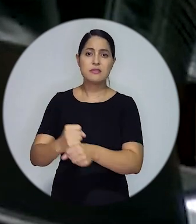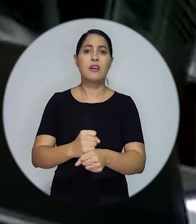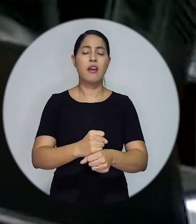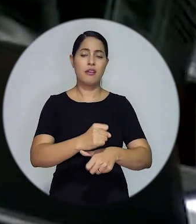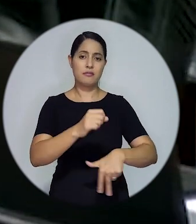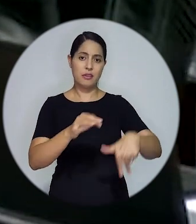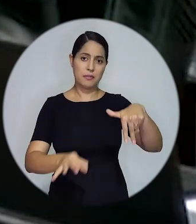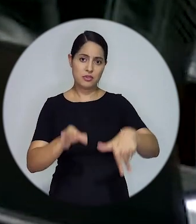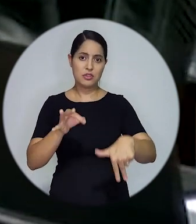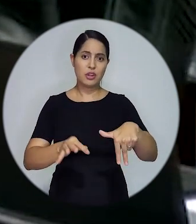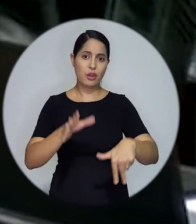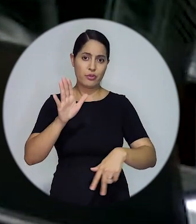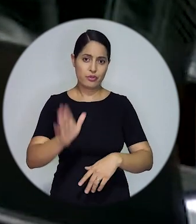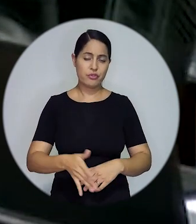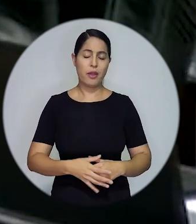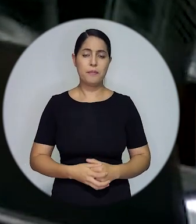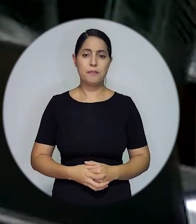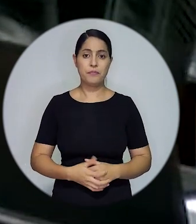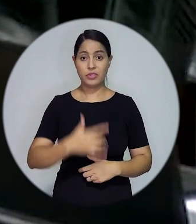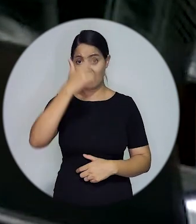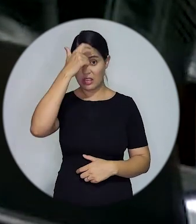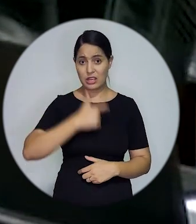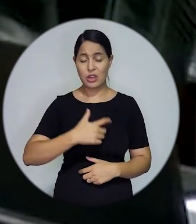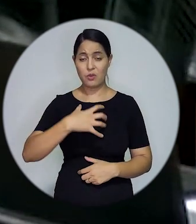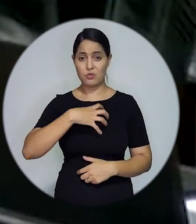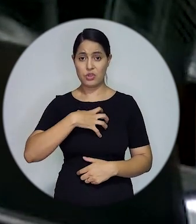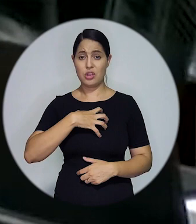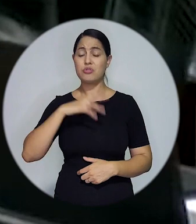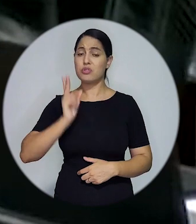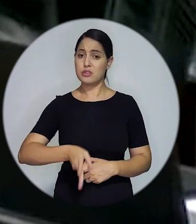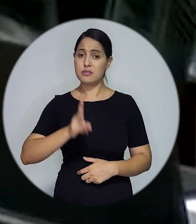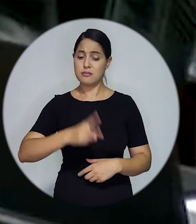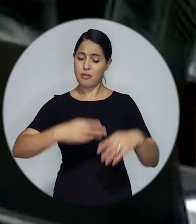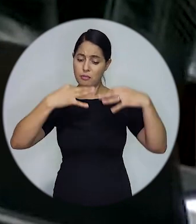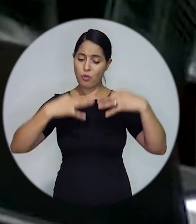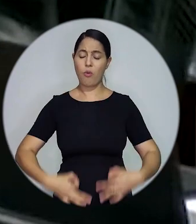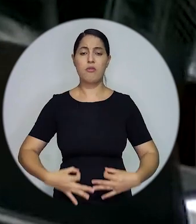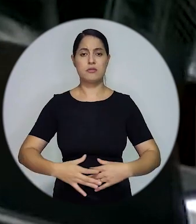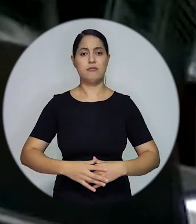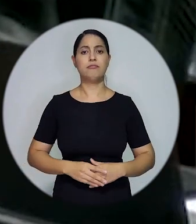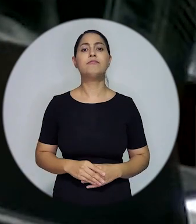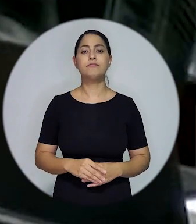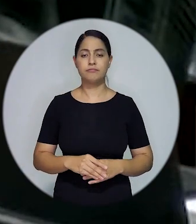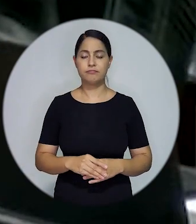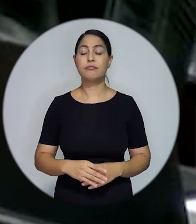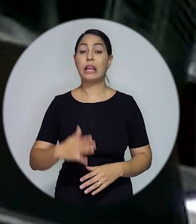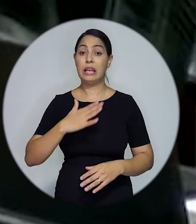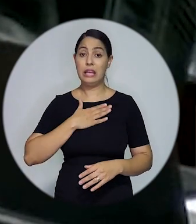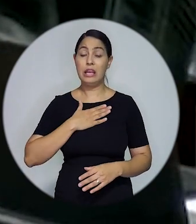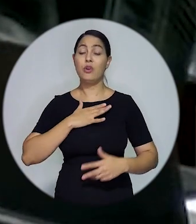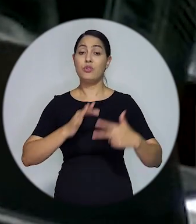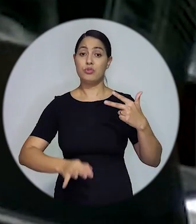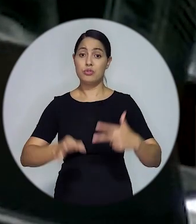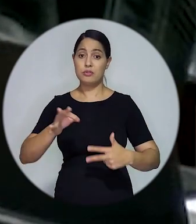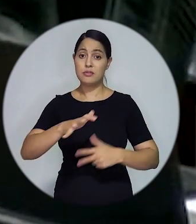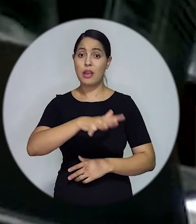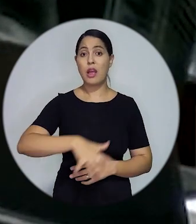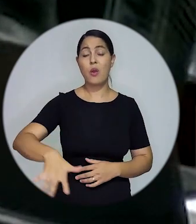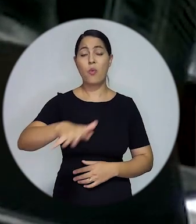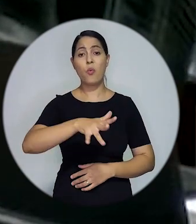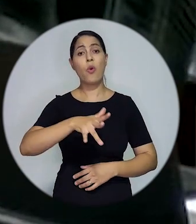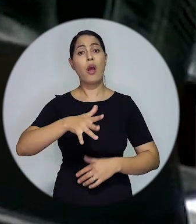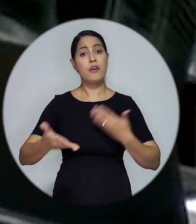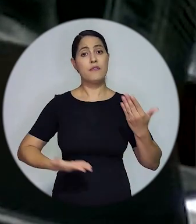magistratura, sempre procurei agir com correção. Sempre esmerei em prestar um bom